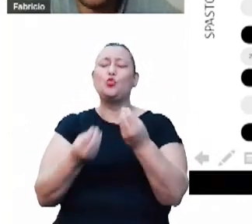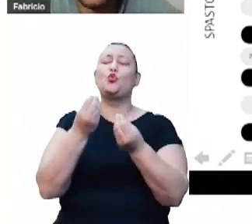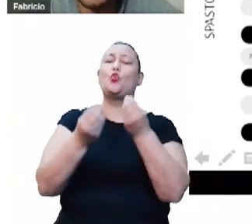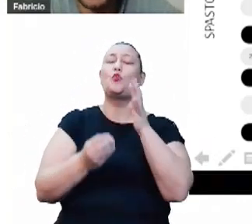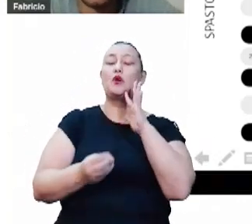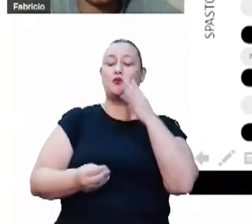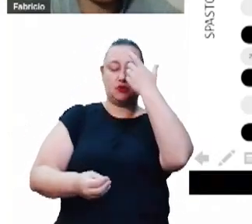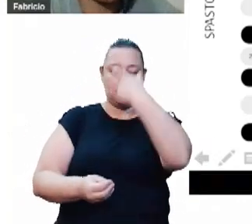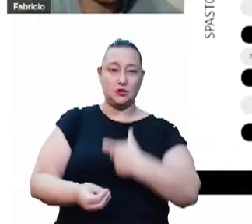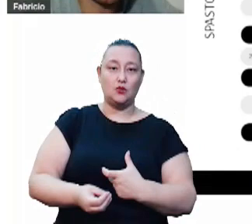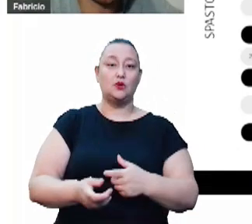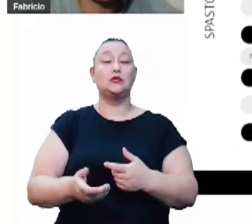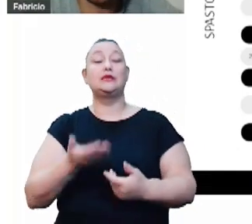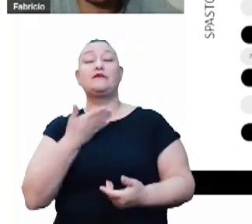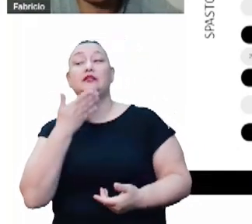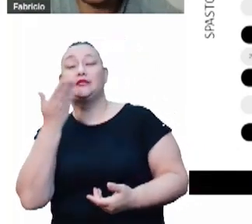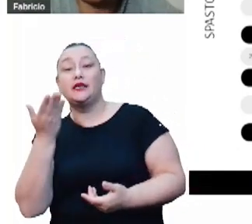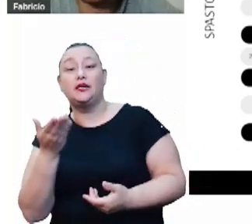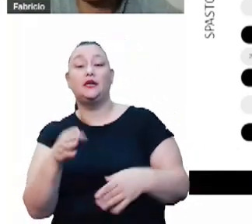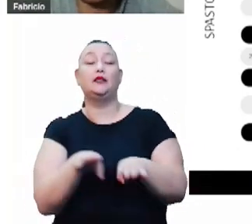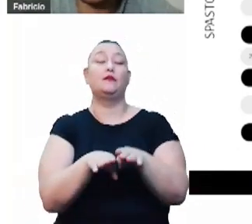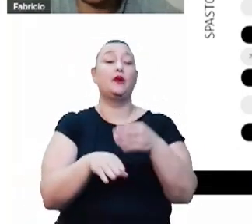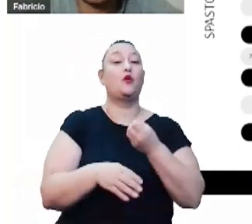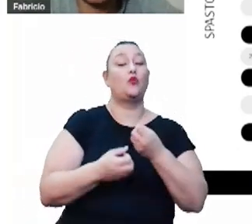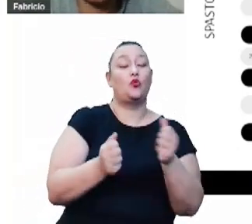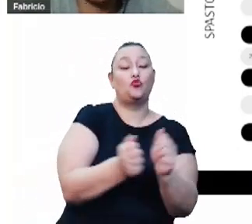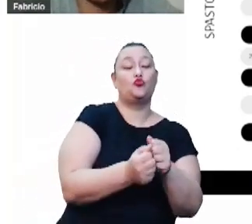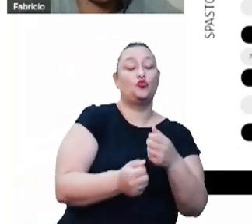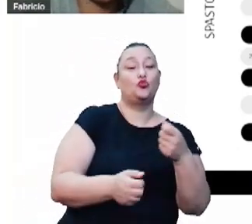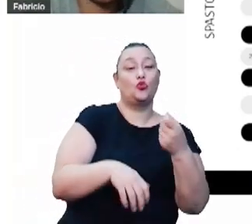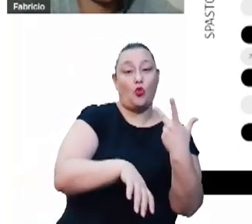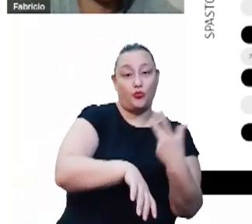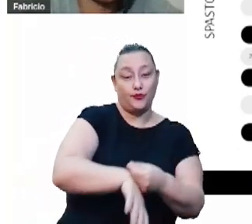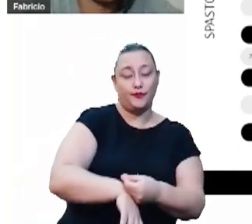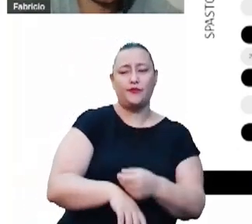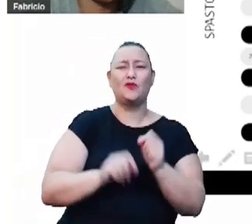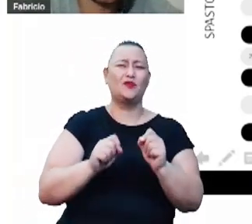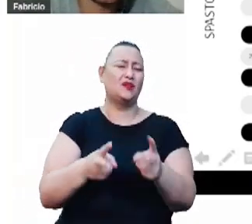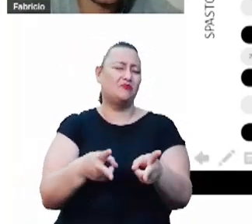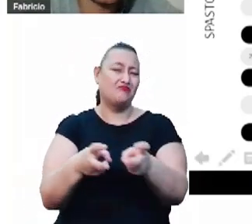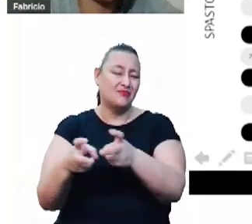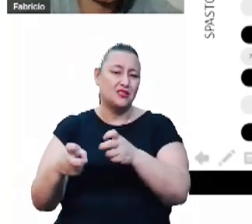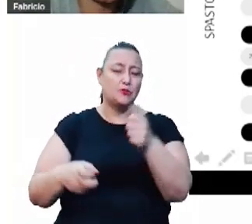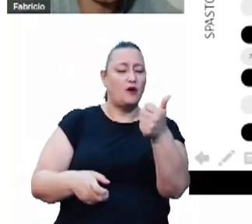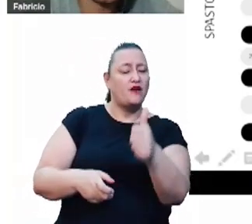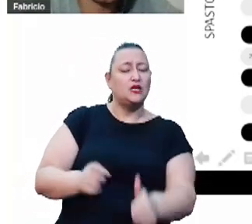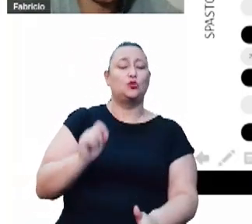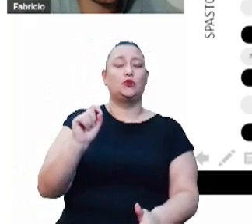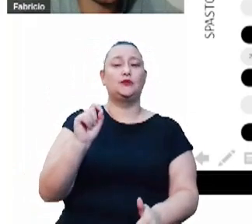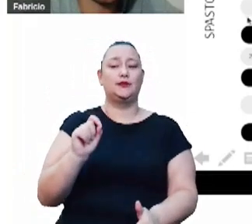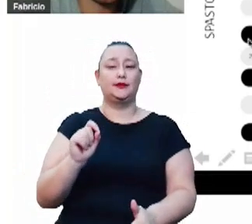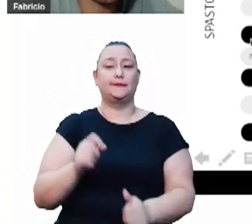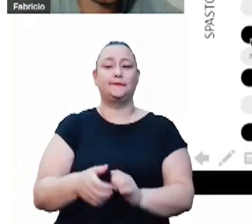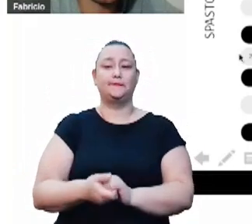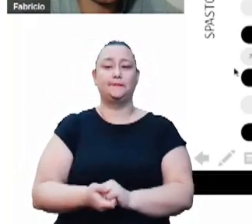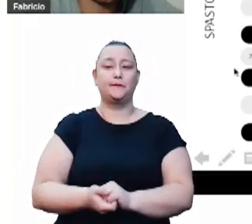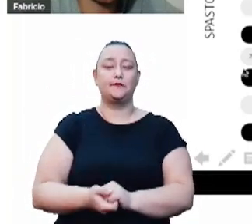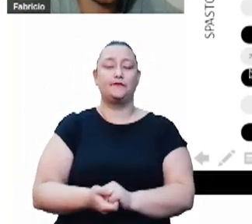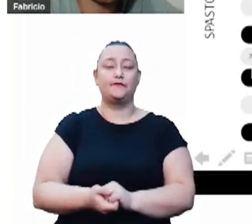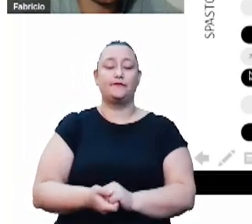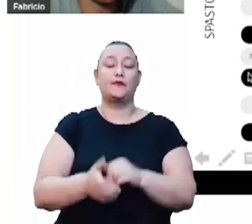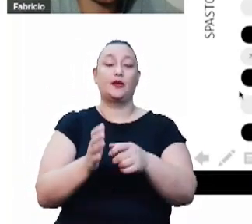estavam sem e quando estavam com o medicamento. Tá? E o que foi avaliado aqui nessas avaliações,